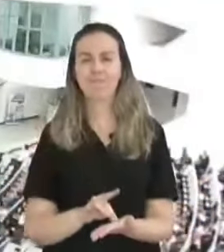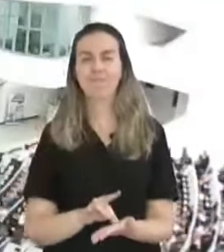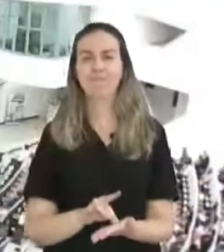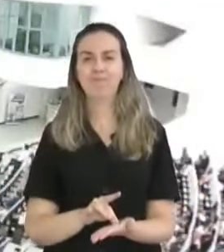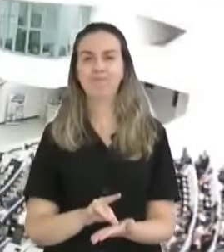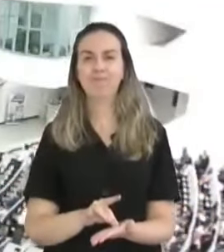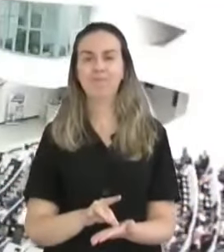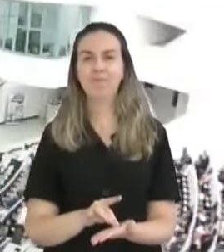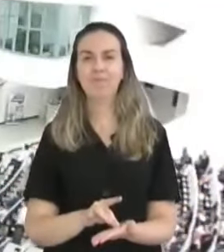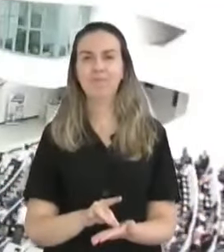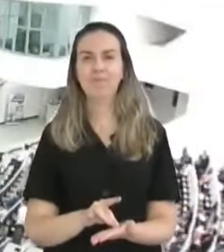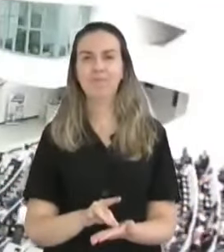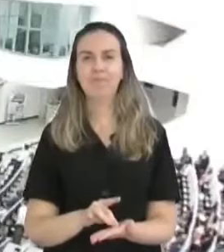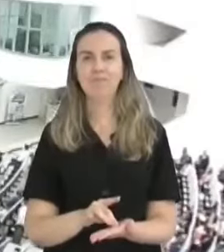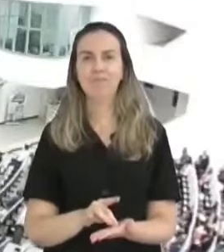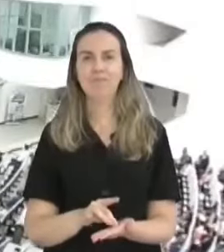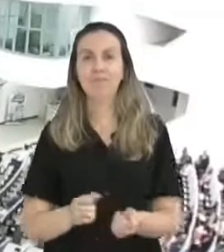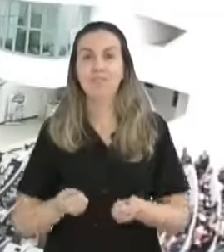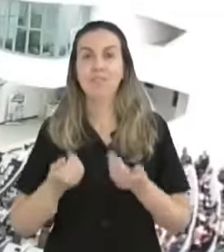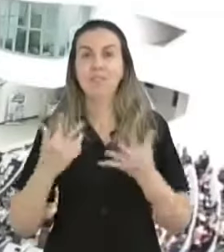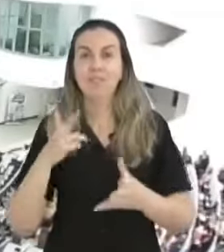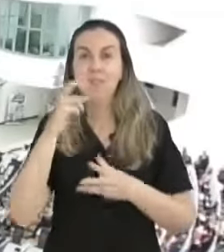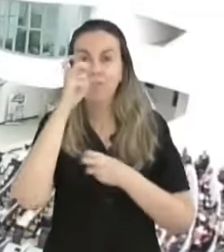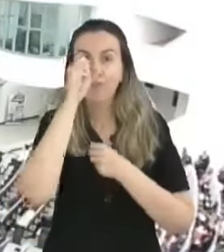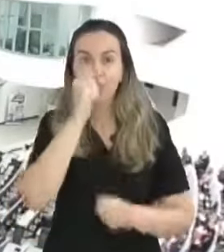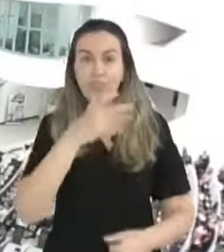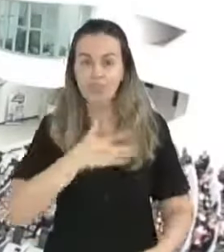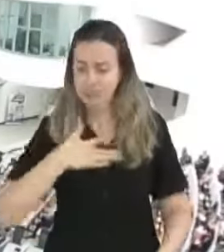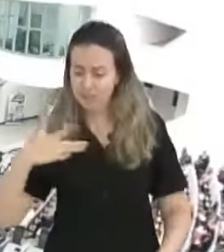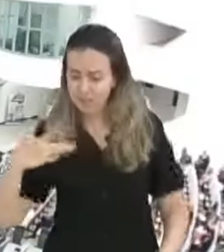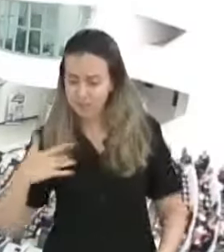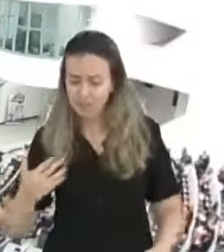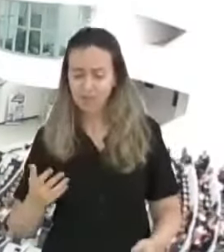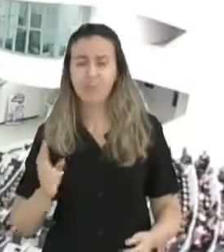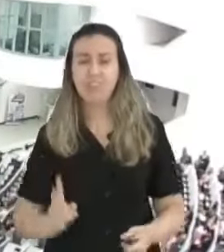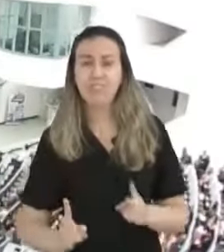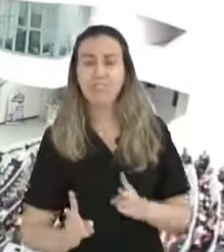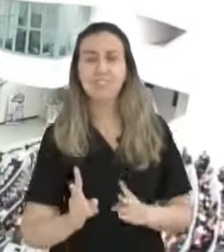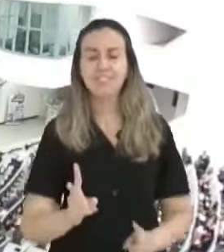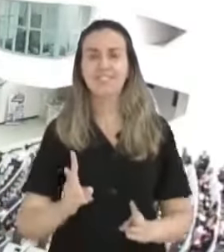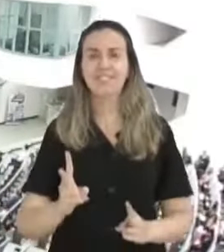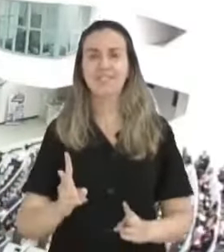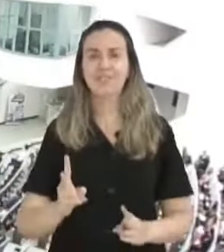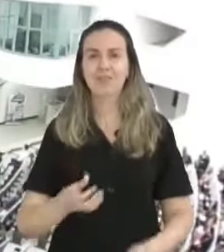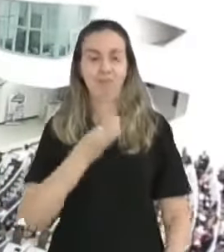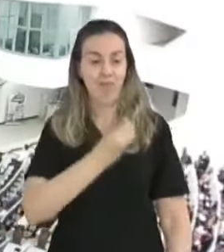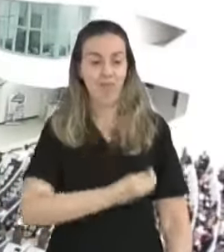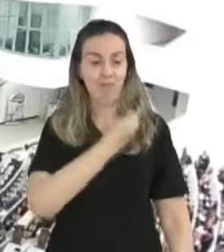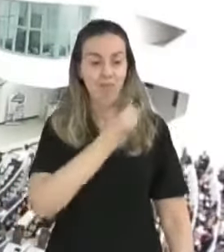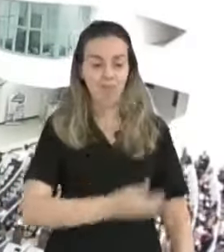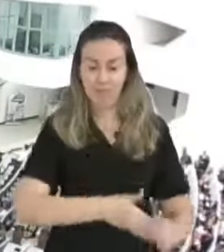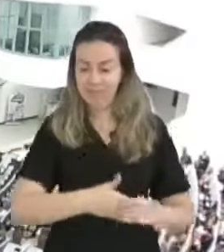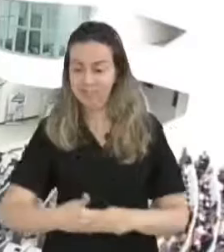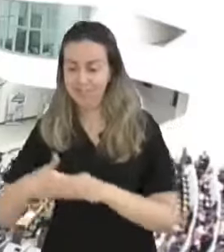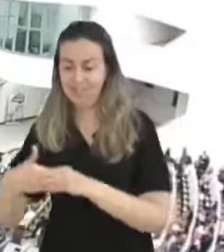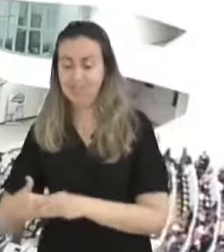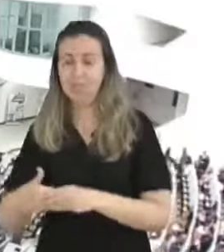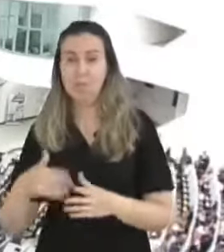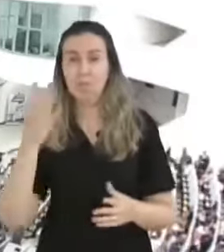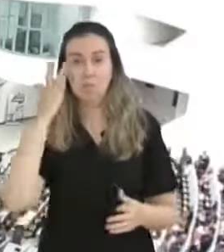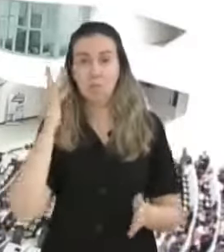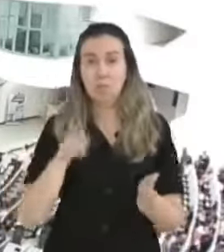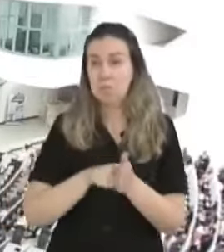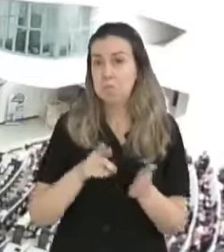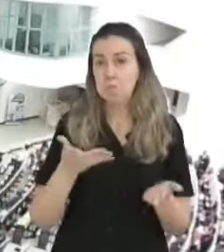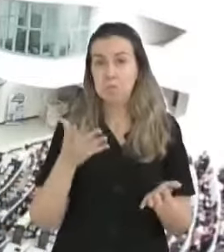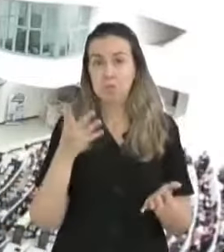Renove fé, sabe agora. Força de Deus para continuar caminhando. Quem sabe você está desanimado como